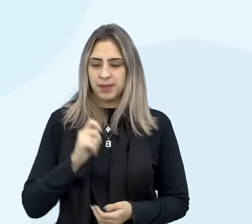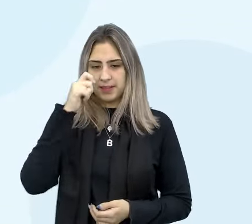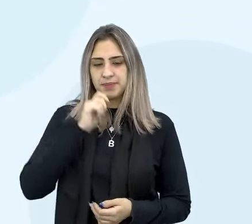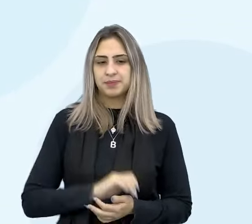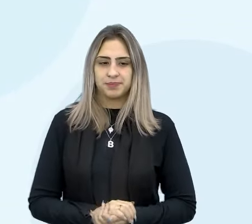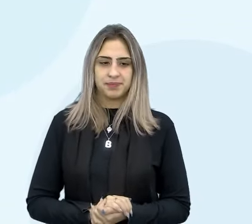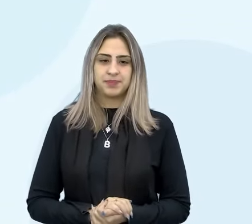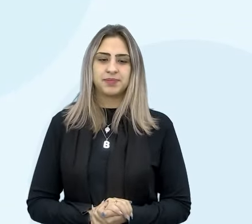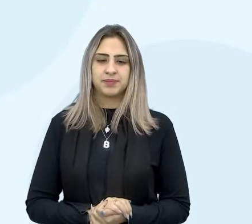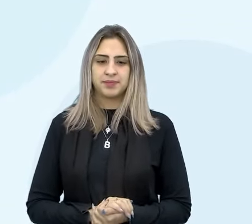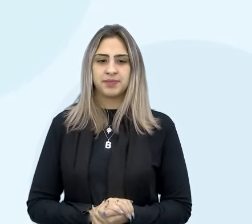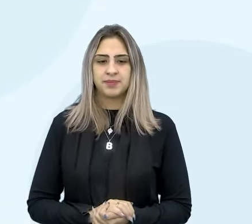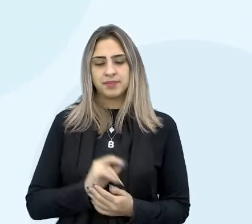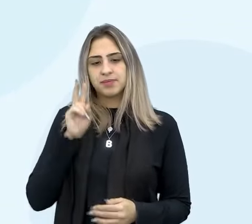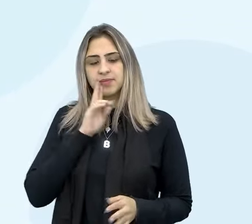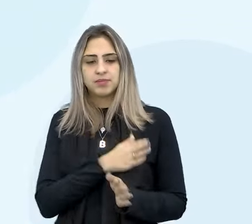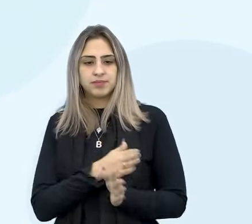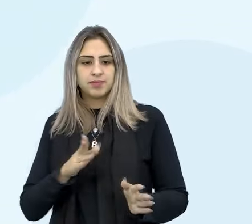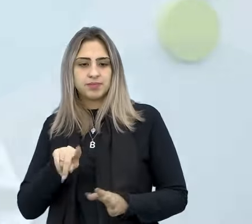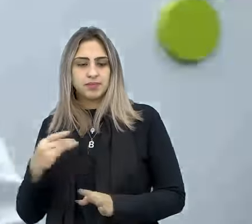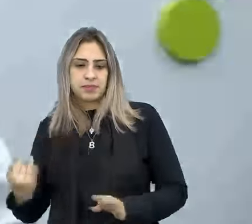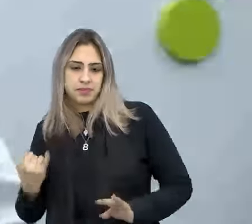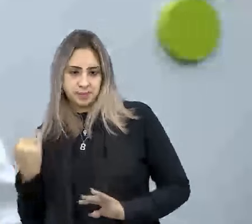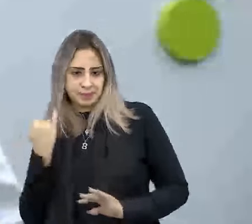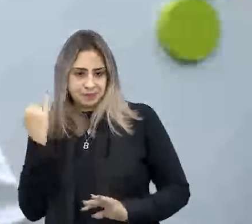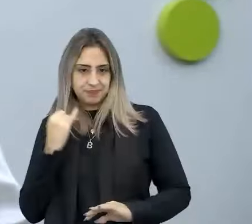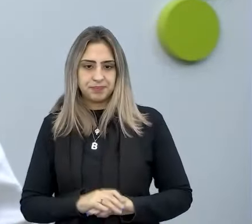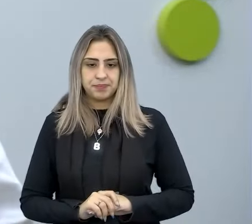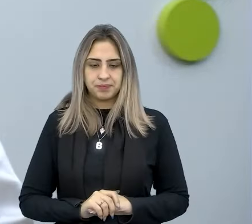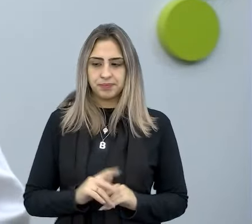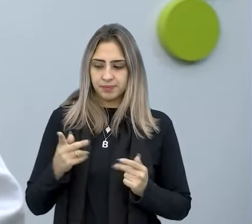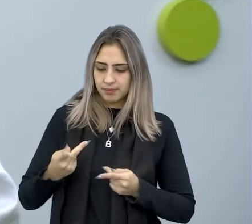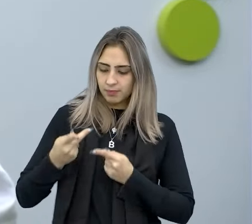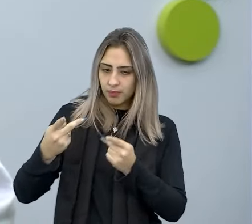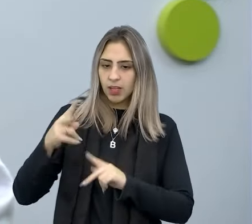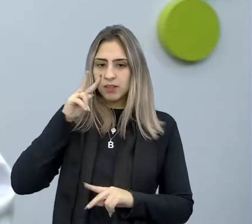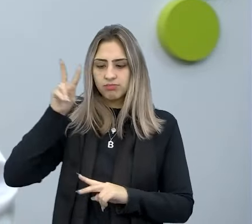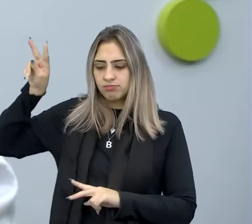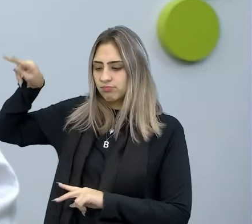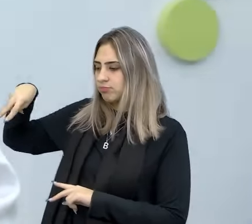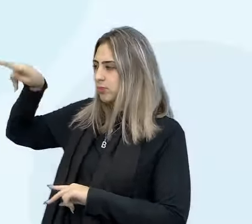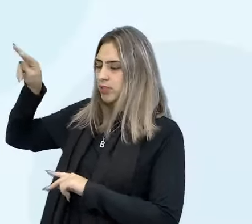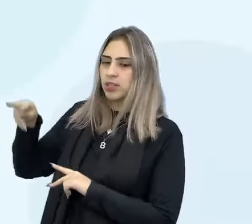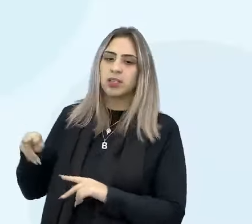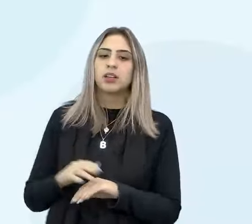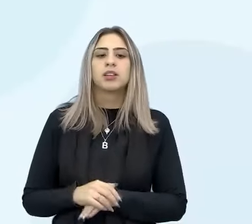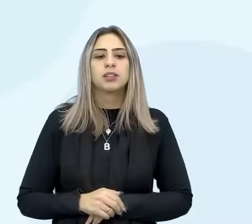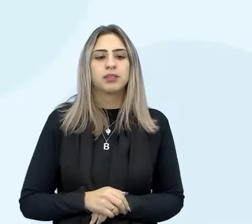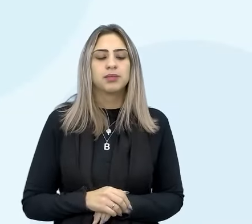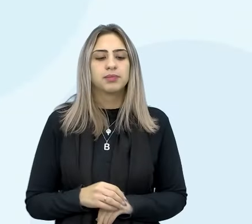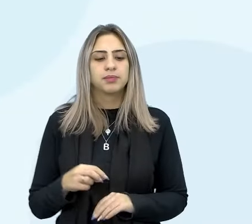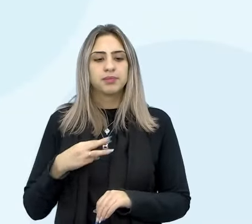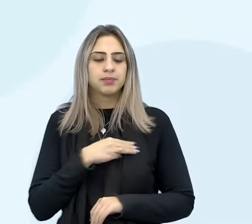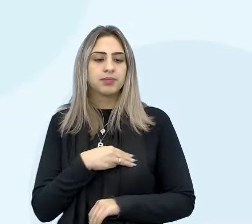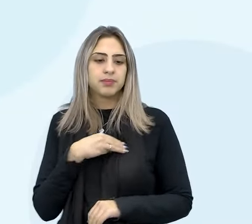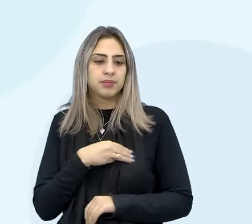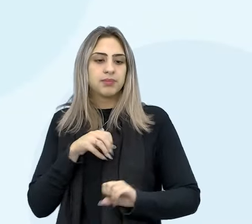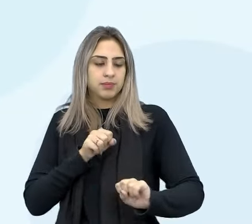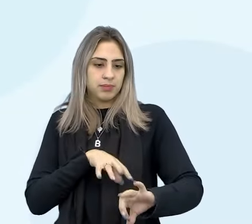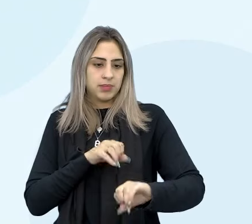referências bibliográficas, que é sempre importante visitar, né, aí o Brasil, o Ministério da Educação, a